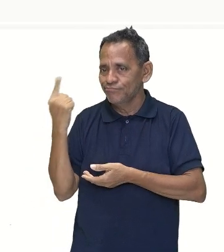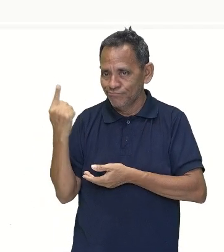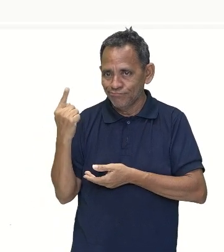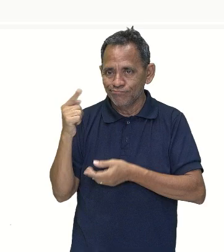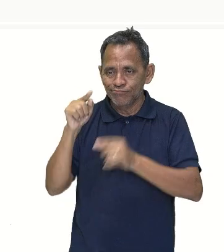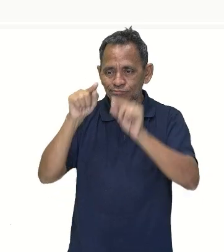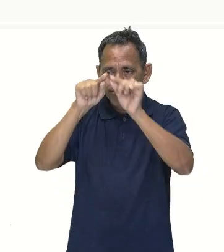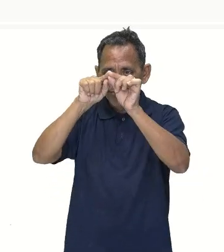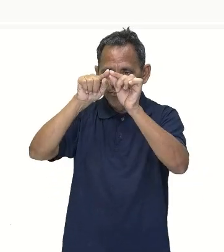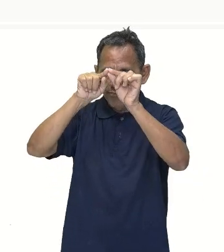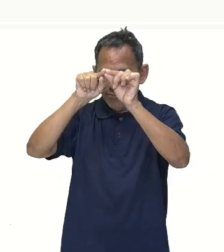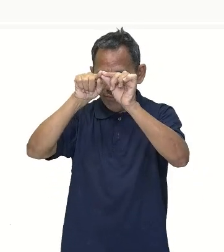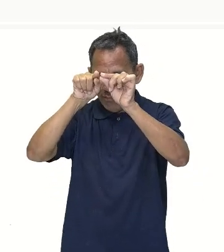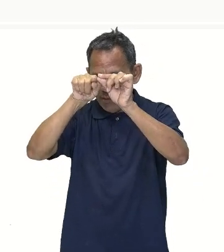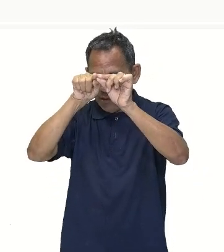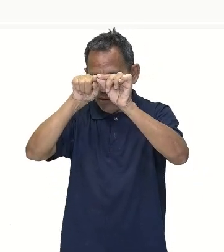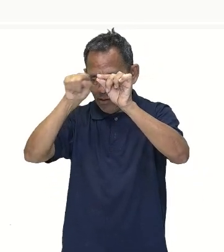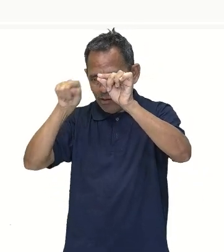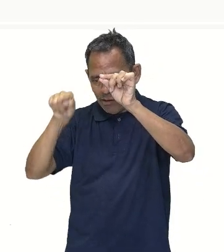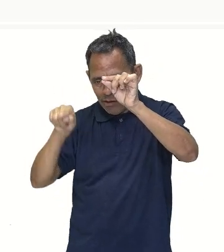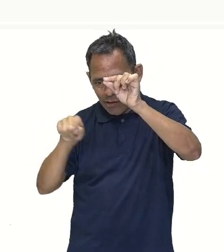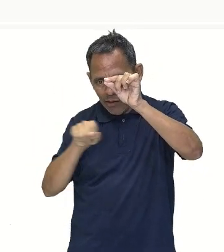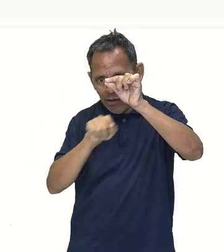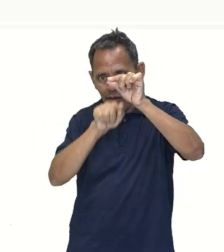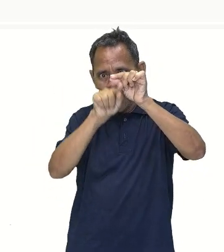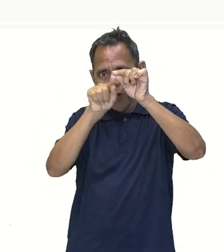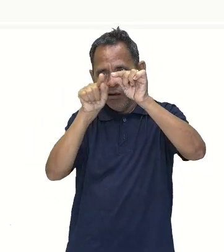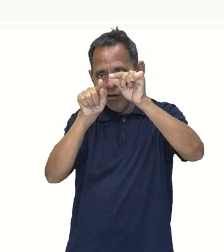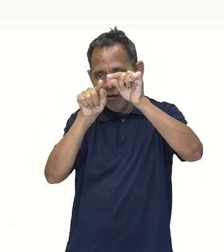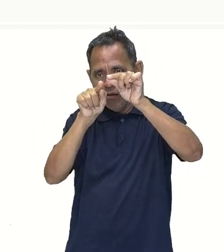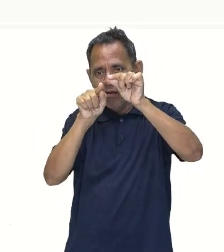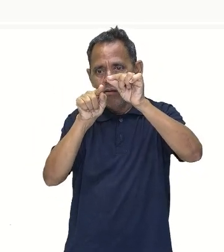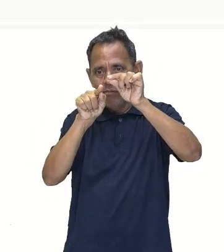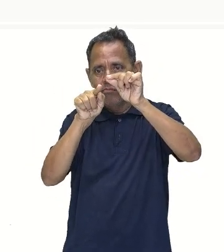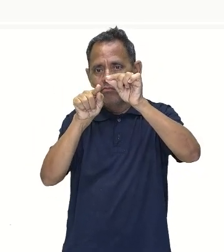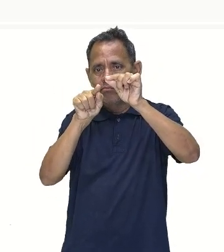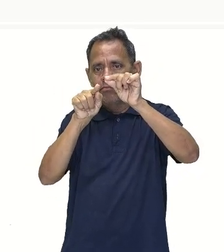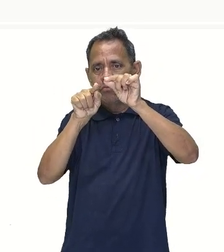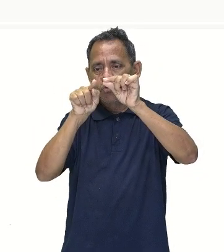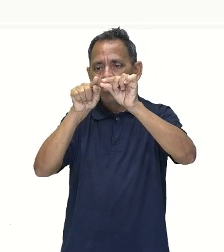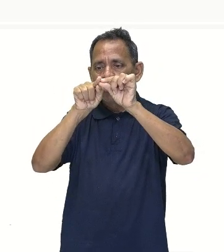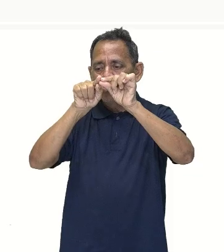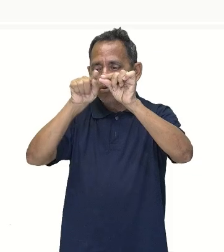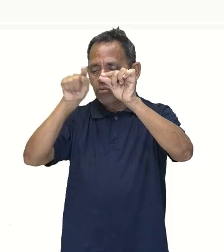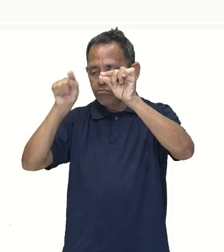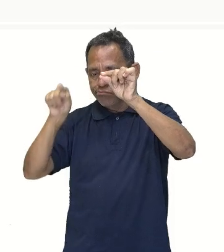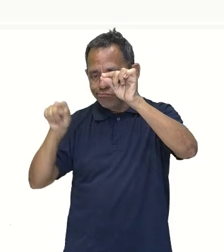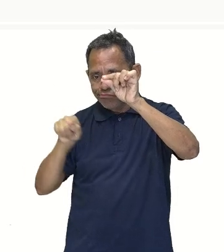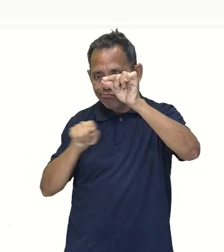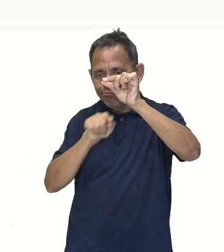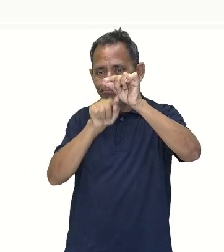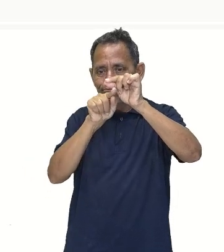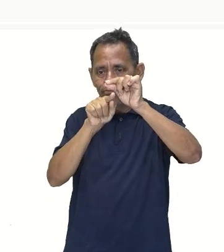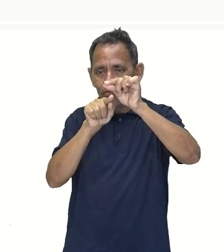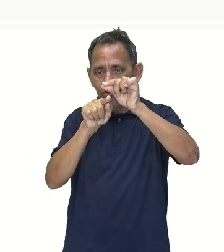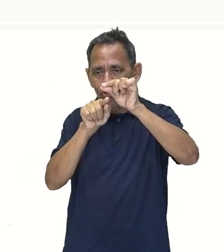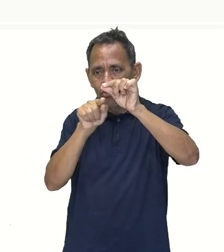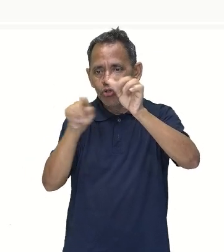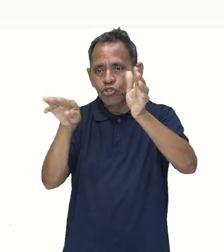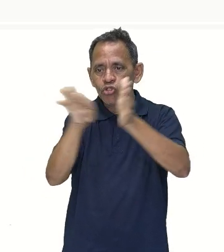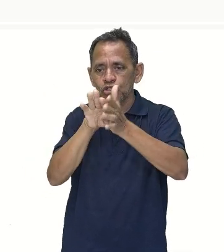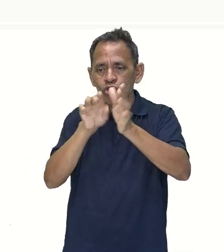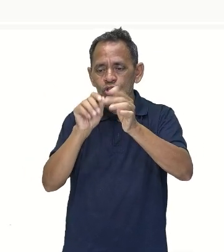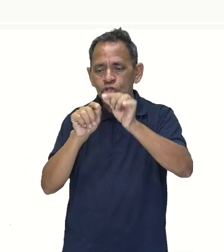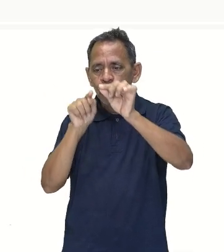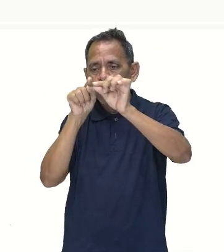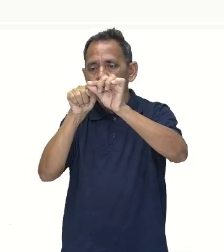Ó. Você percorre toda a circunferência, tá? Chegando ao mesmo